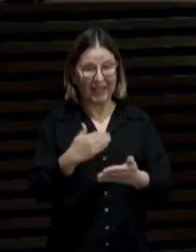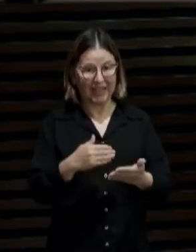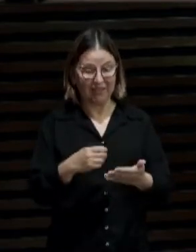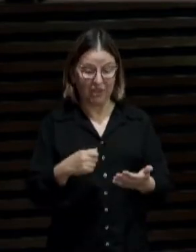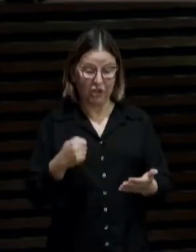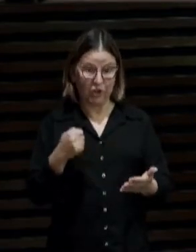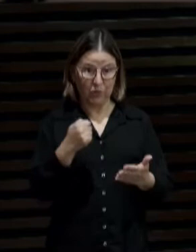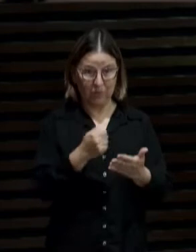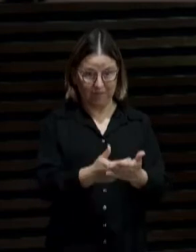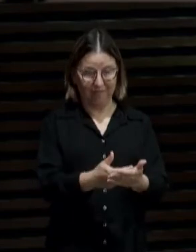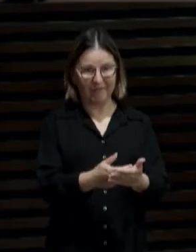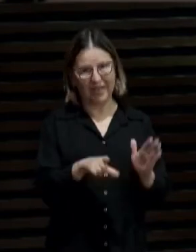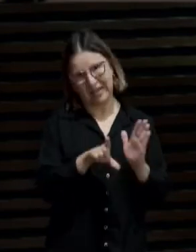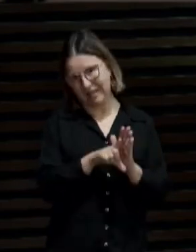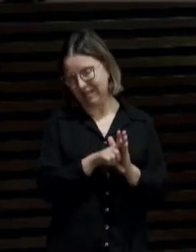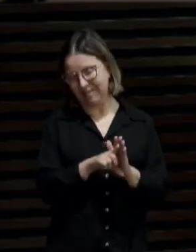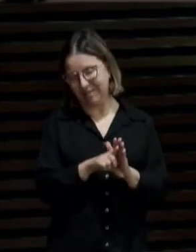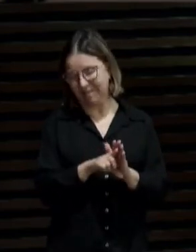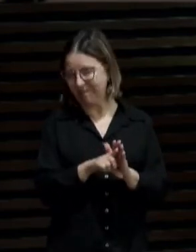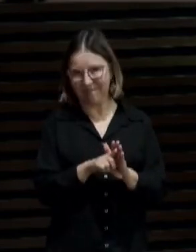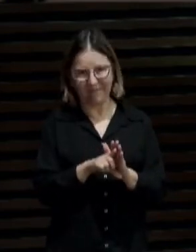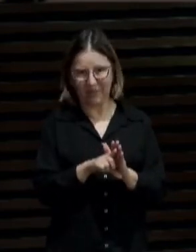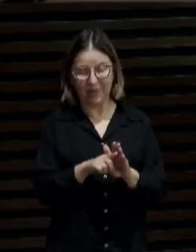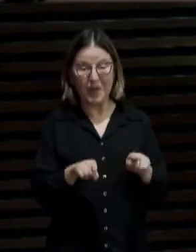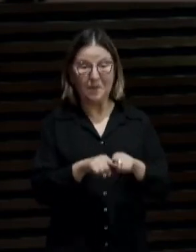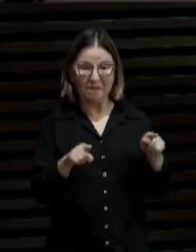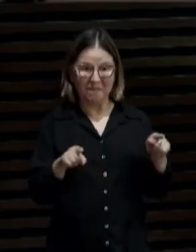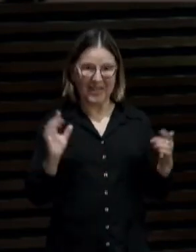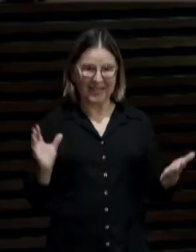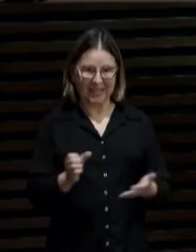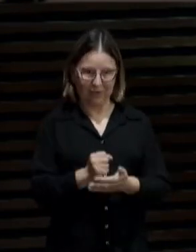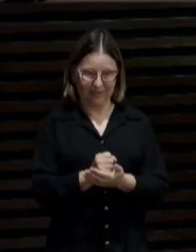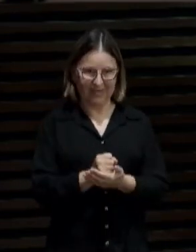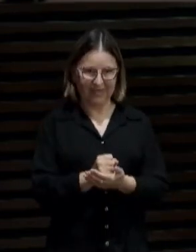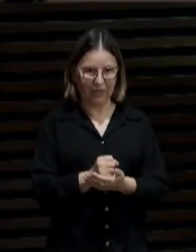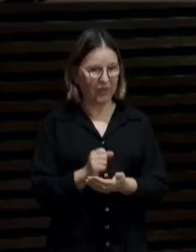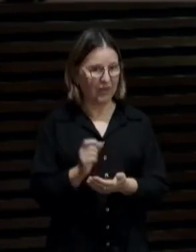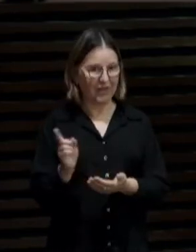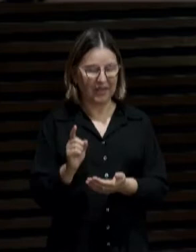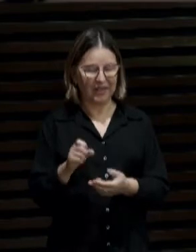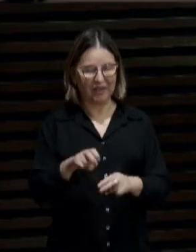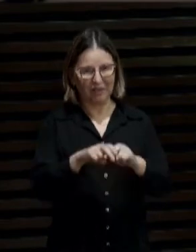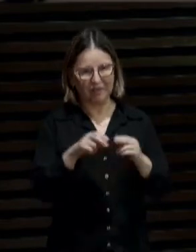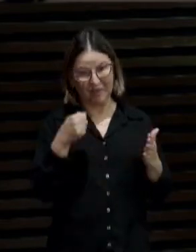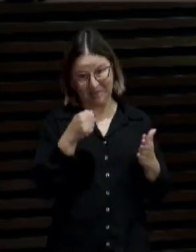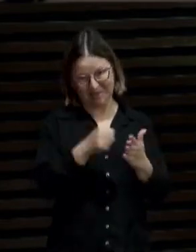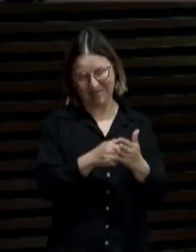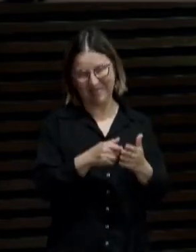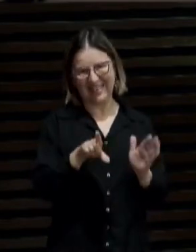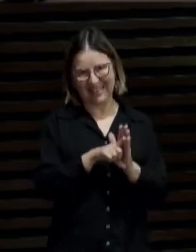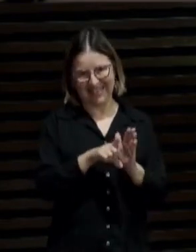A salvação no Antigo Testamento não era pela lei. A gente está acostumado a pensar assim, né? O Novo Testamento, agora com Cristo é a